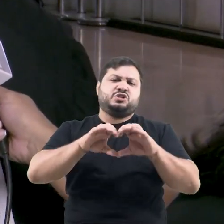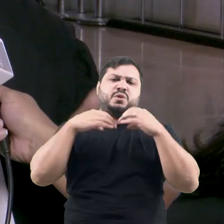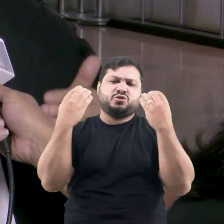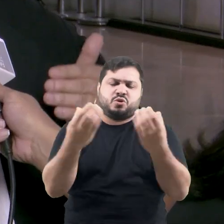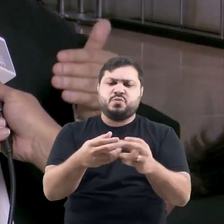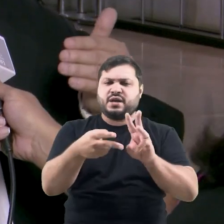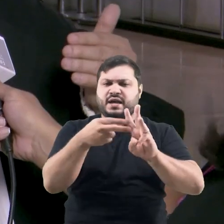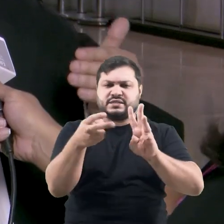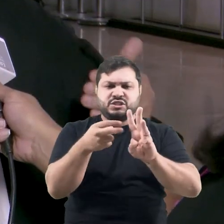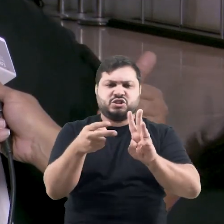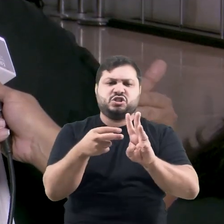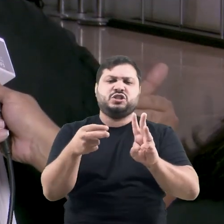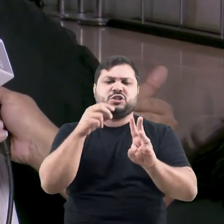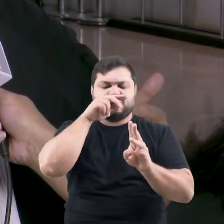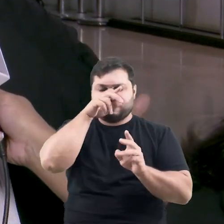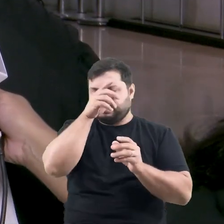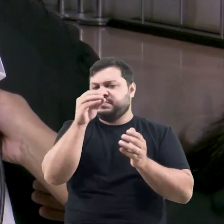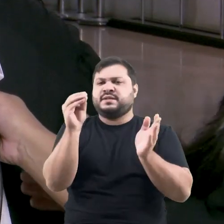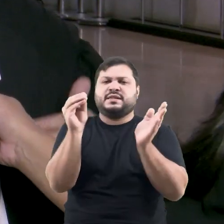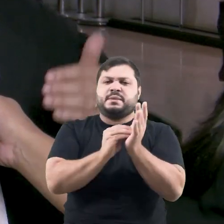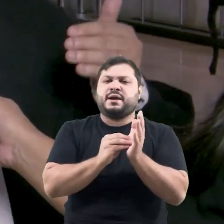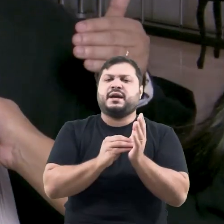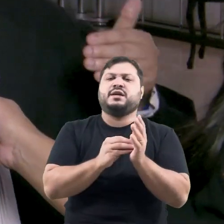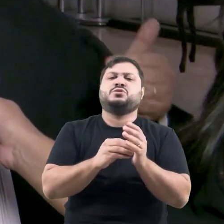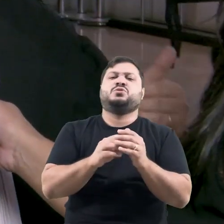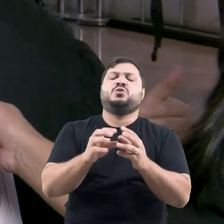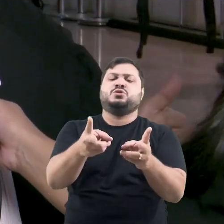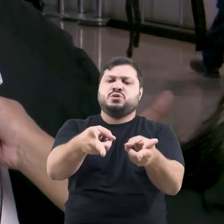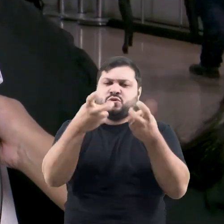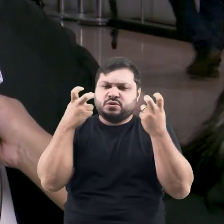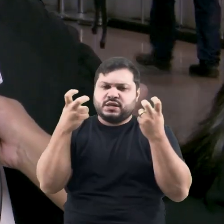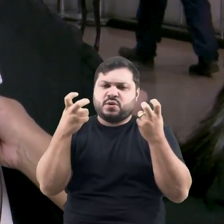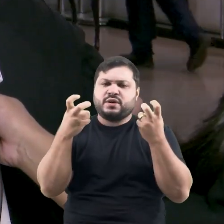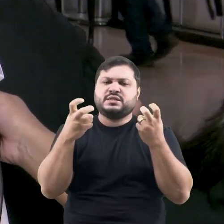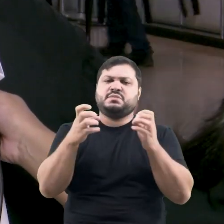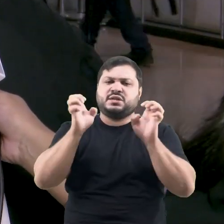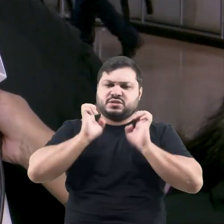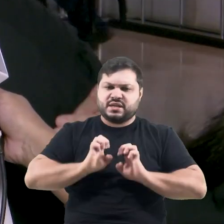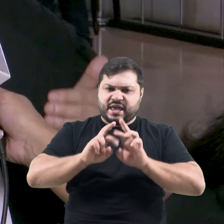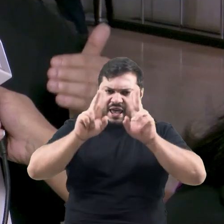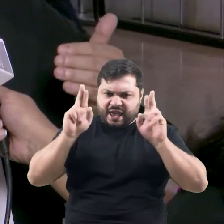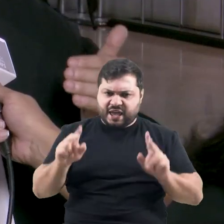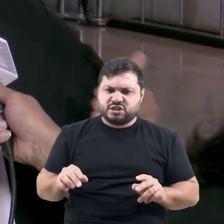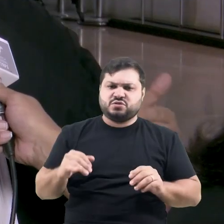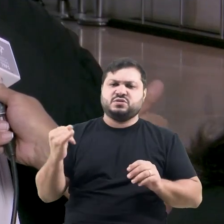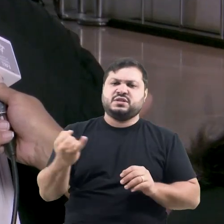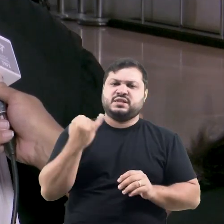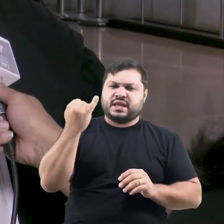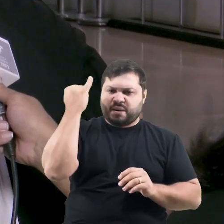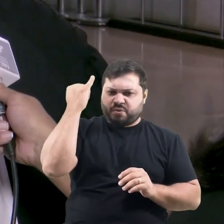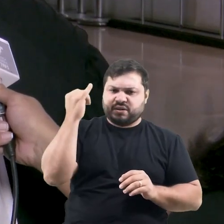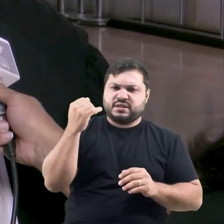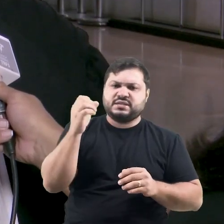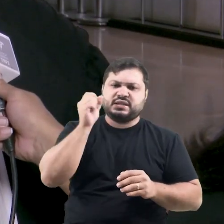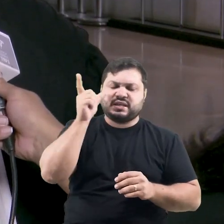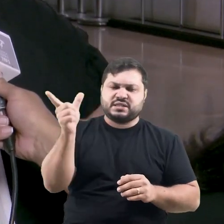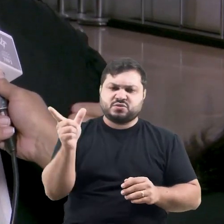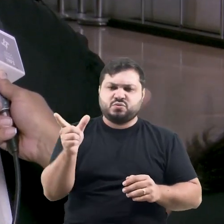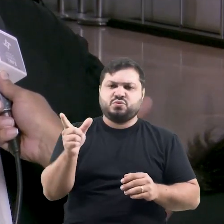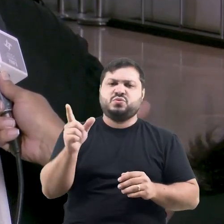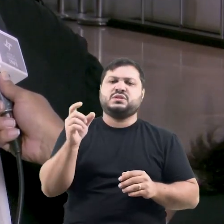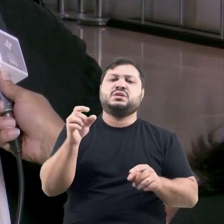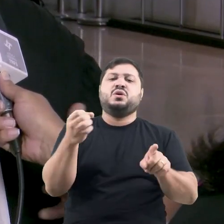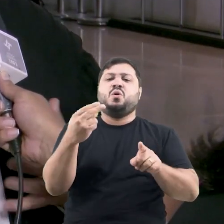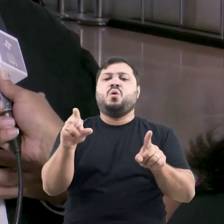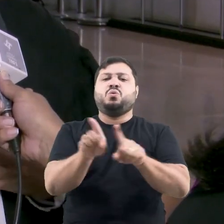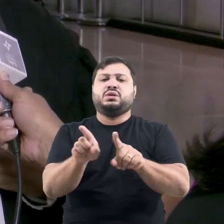comunidades indígenas, nas demarcações, nos reconhecimentos étnicos, da importância dessas culturas,